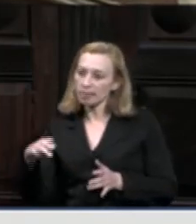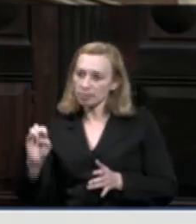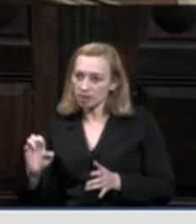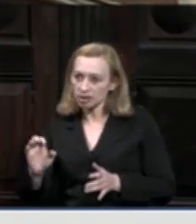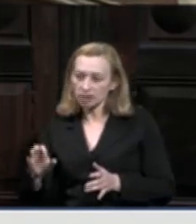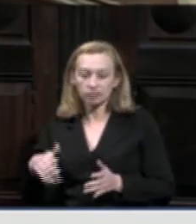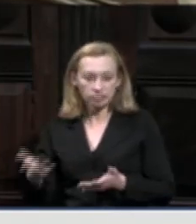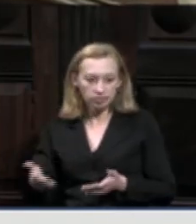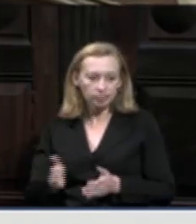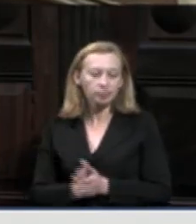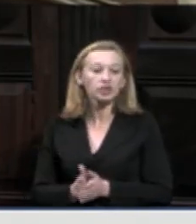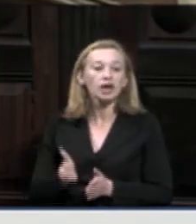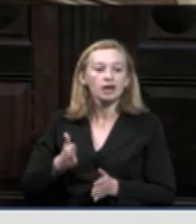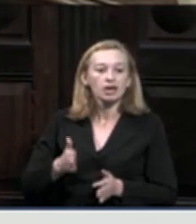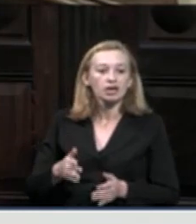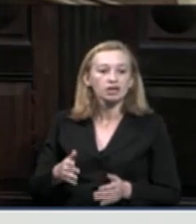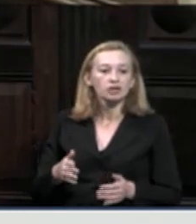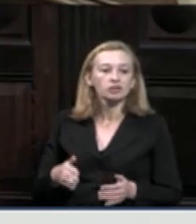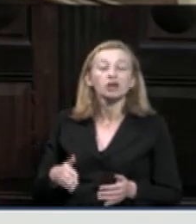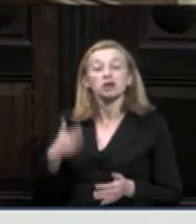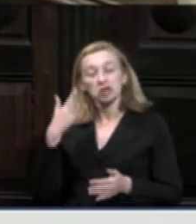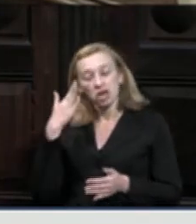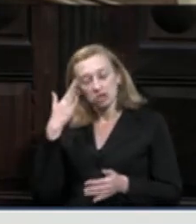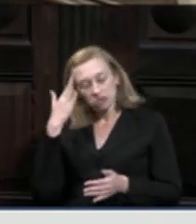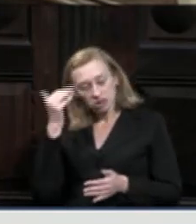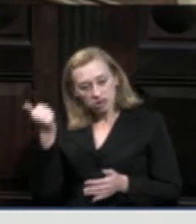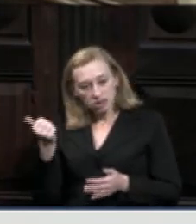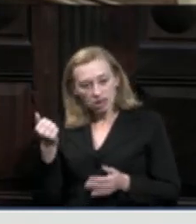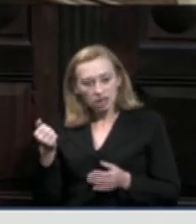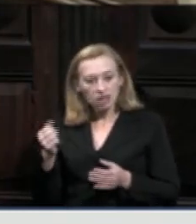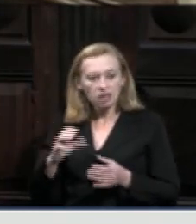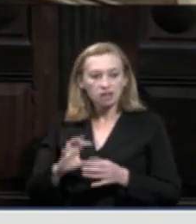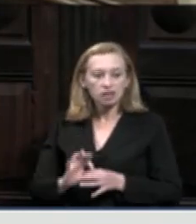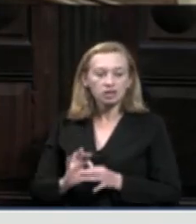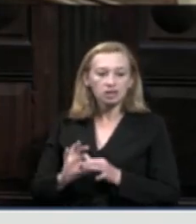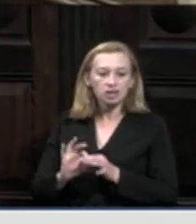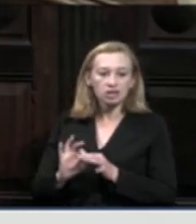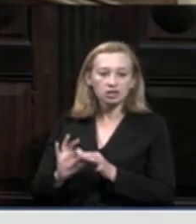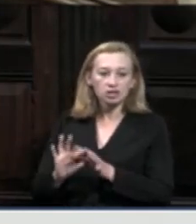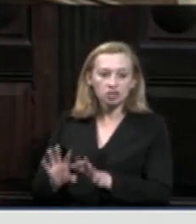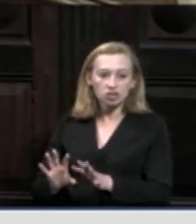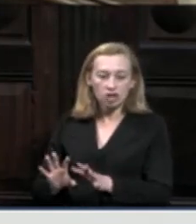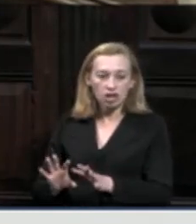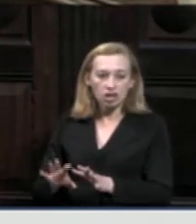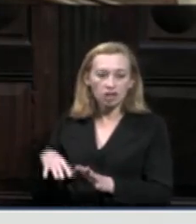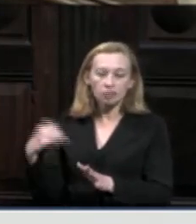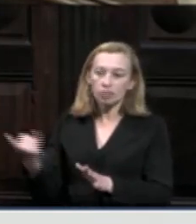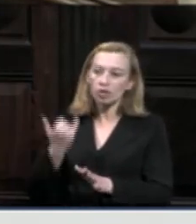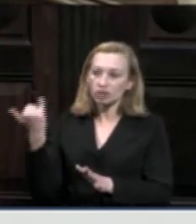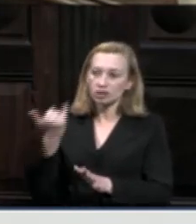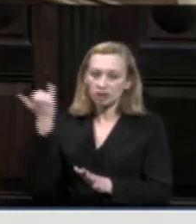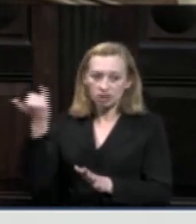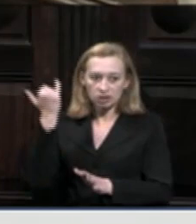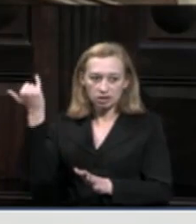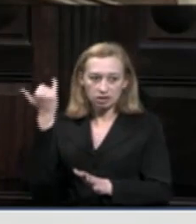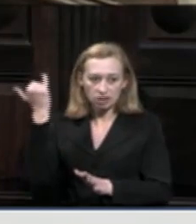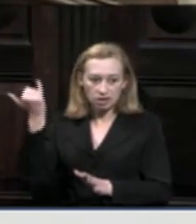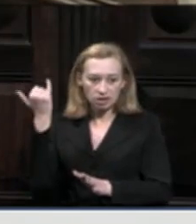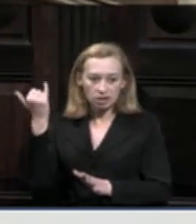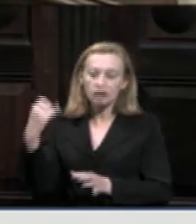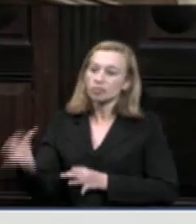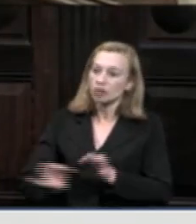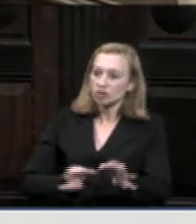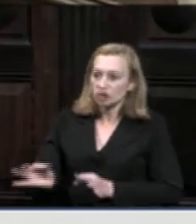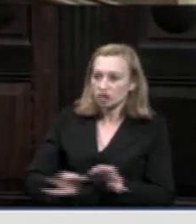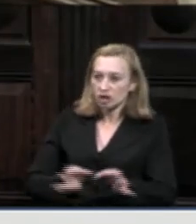discussão. Então, de minha parte, sem abrir mão das questões que eu acho importantes para aperfeiçoar o projeto, mas não serei óbice